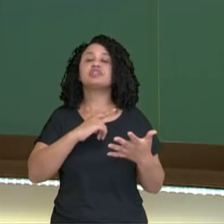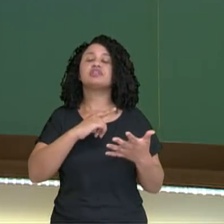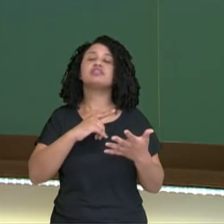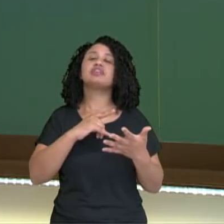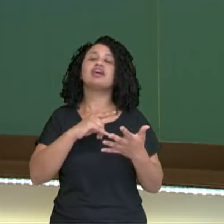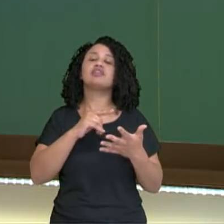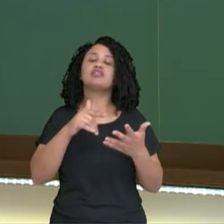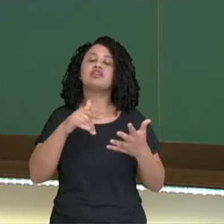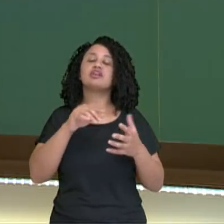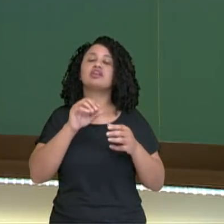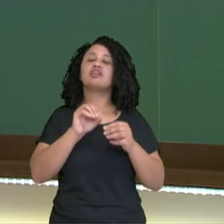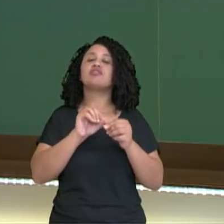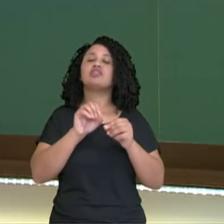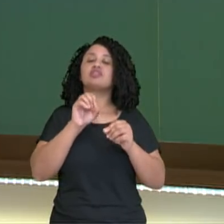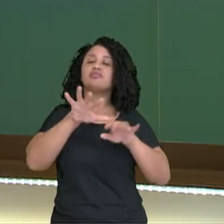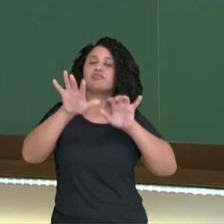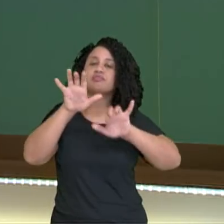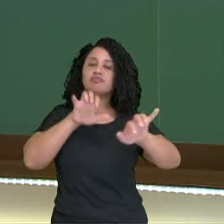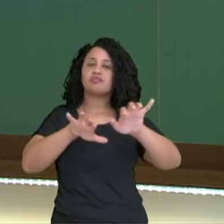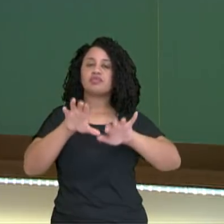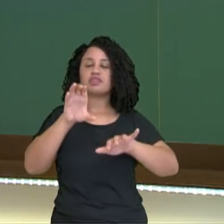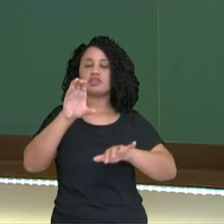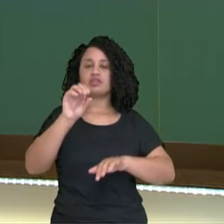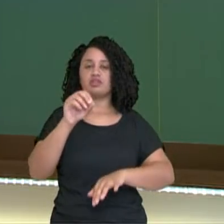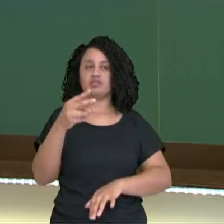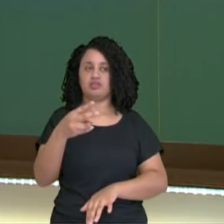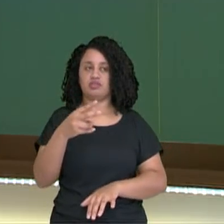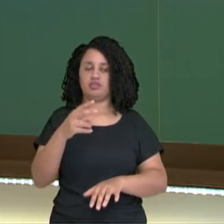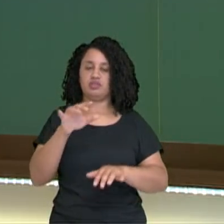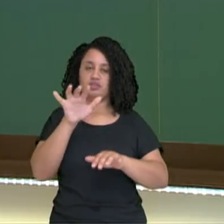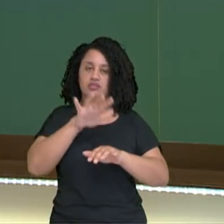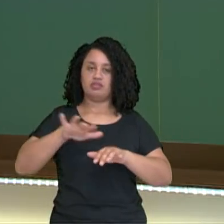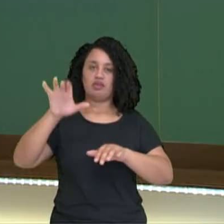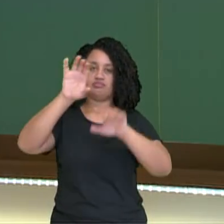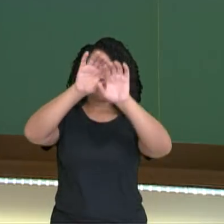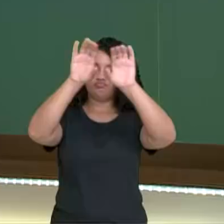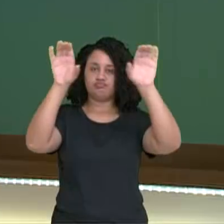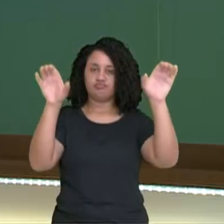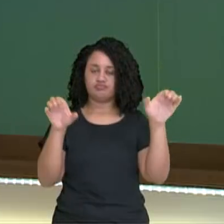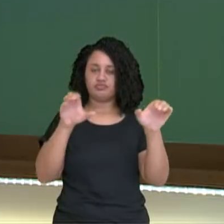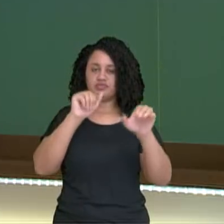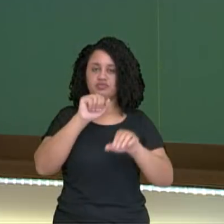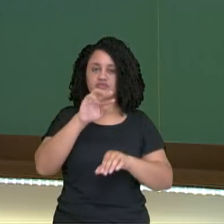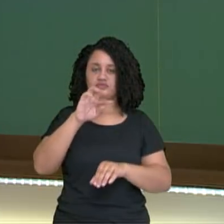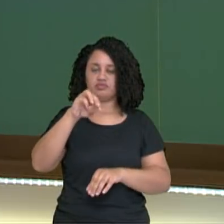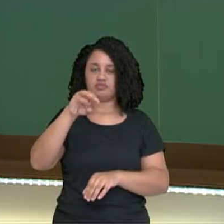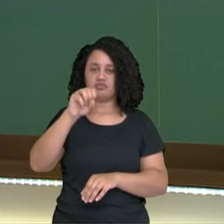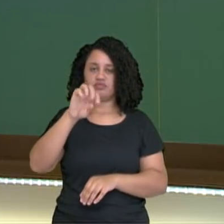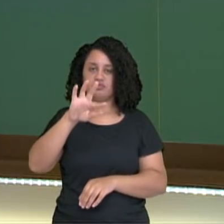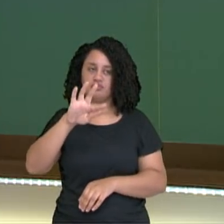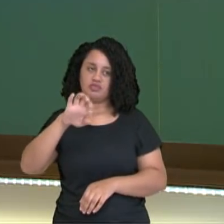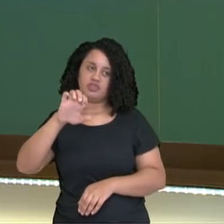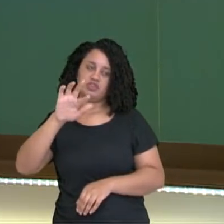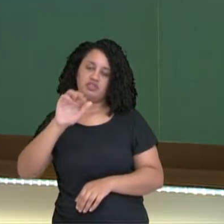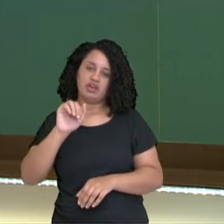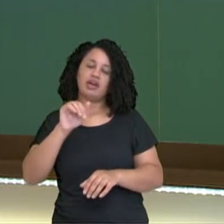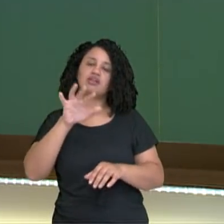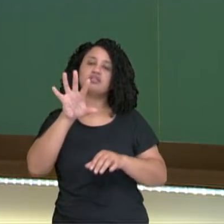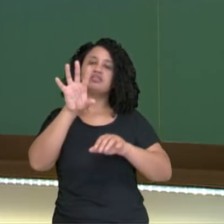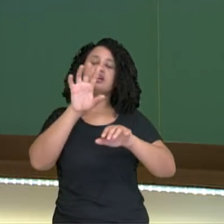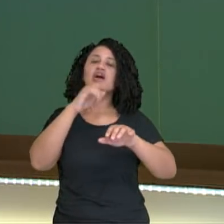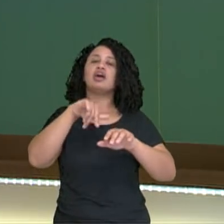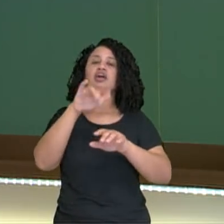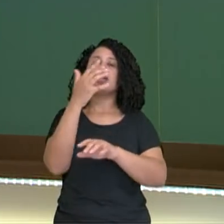fontes de eliminação de CO2. Esse CO2 vai todo para a atmosfera e as árvores capturam, transformando